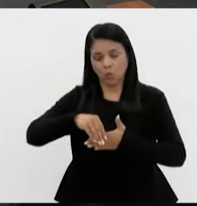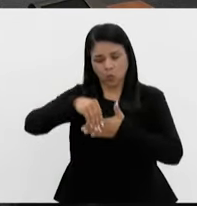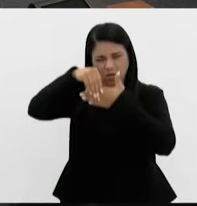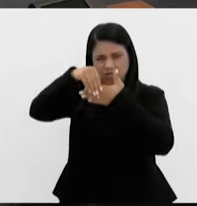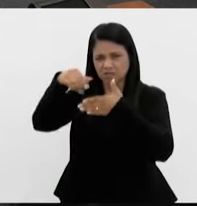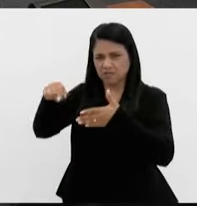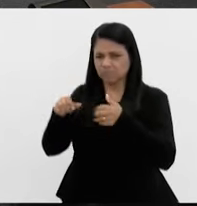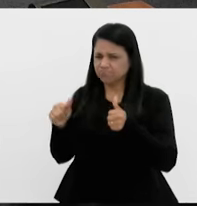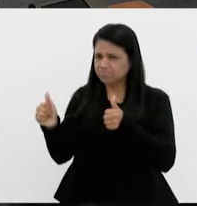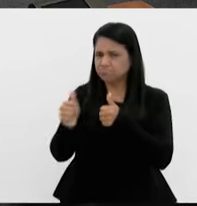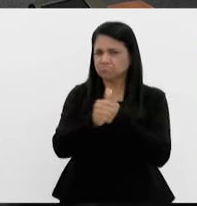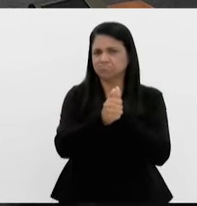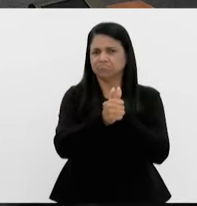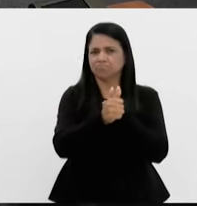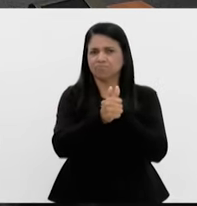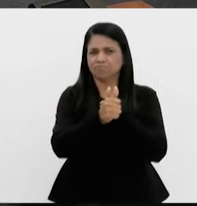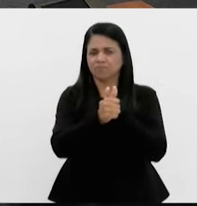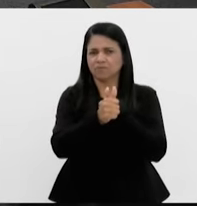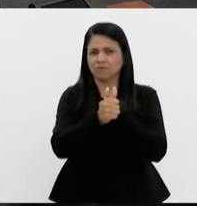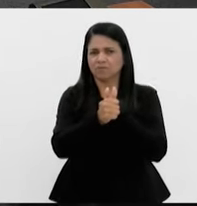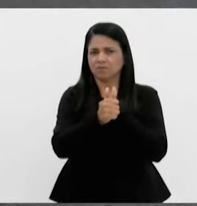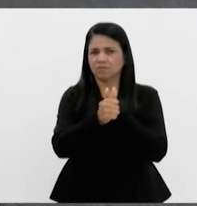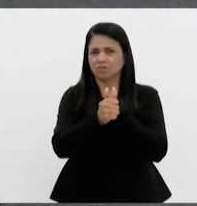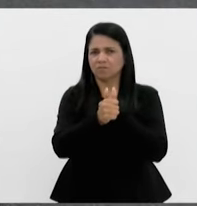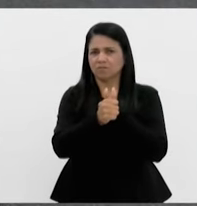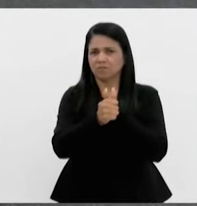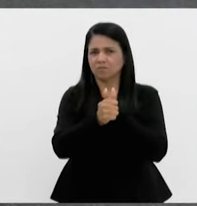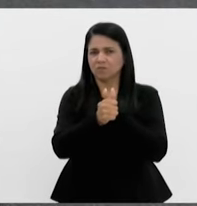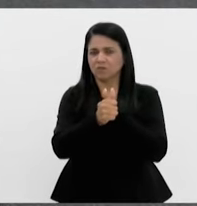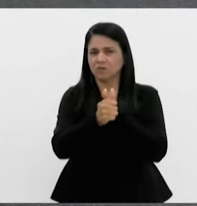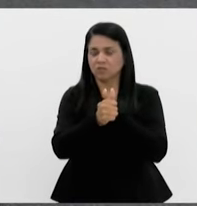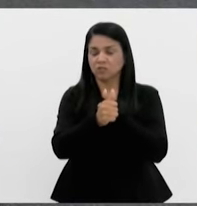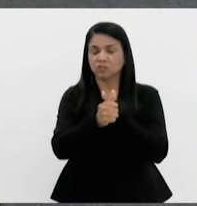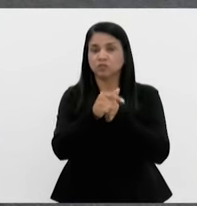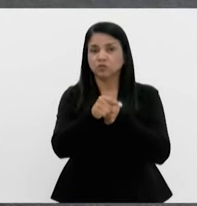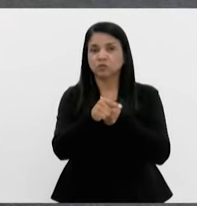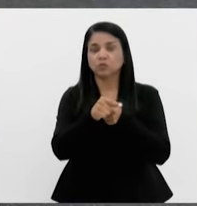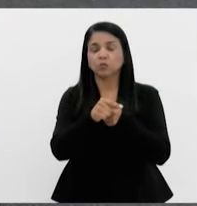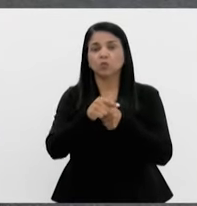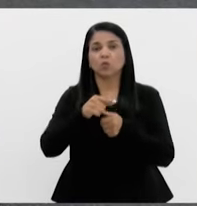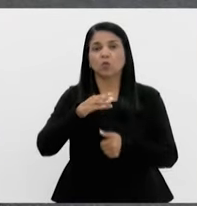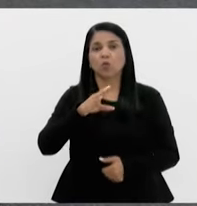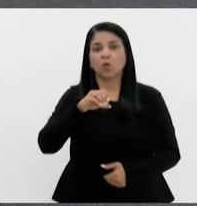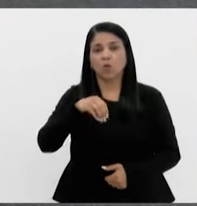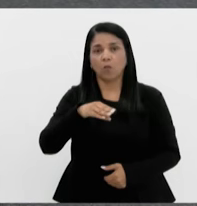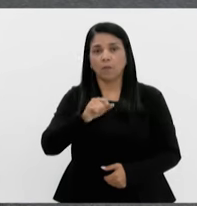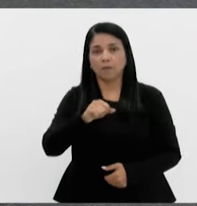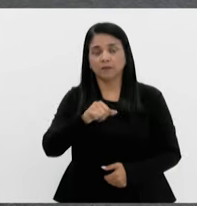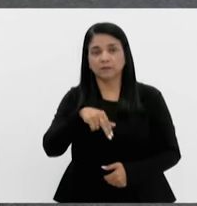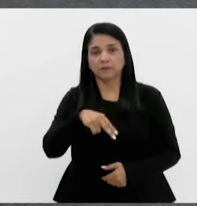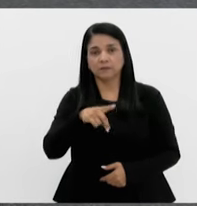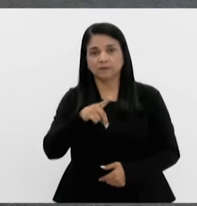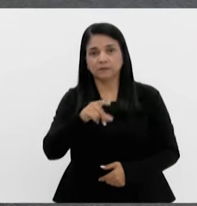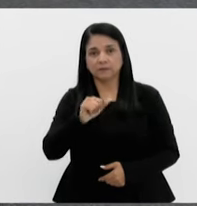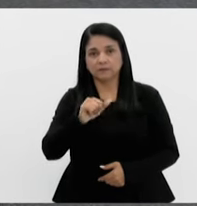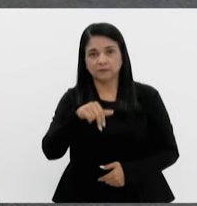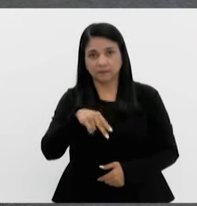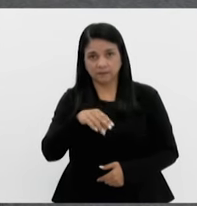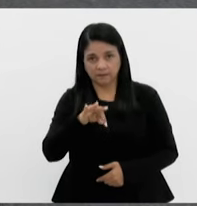tá à frente comandante do segurança presente Niterói Major